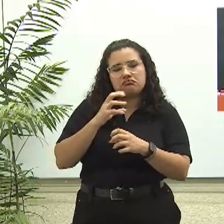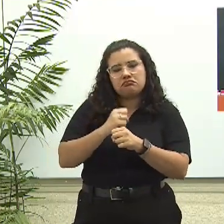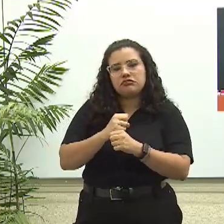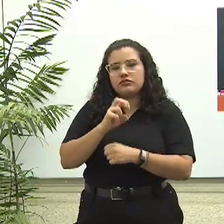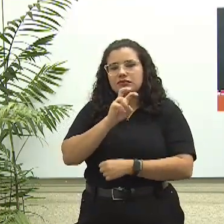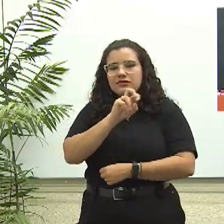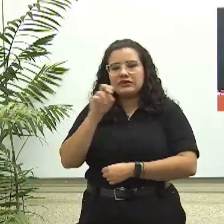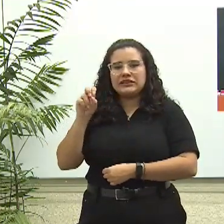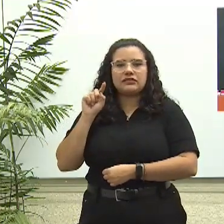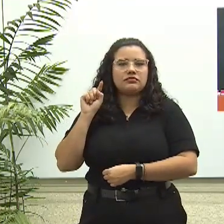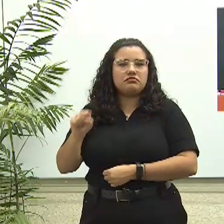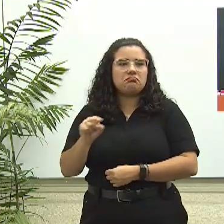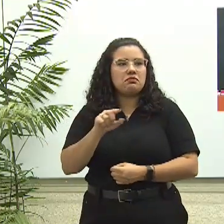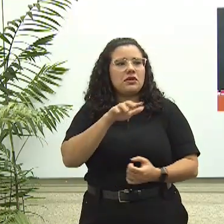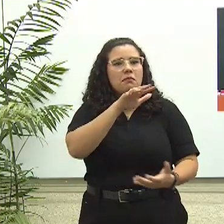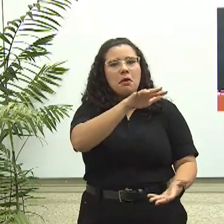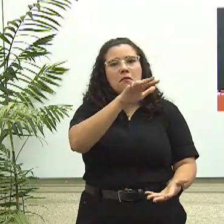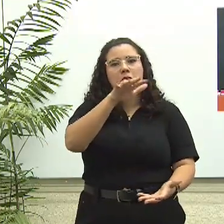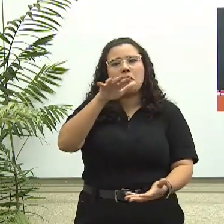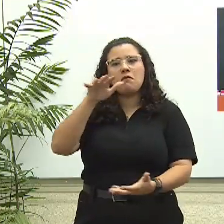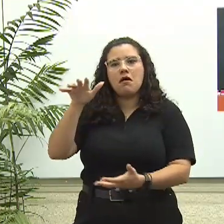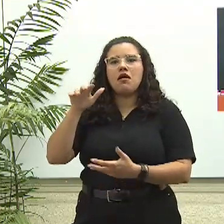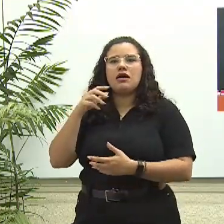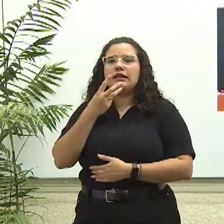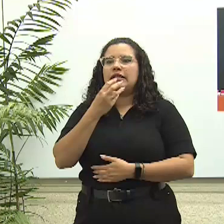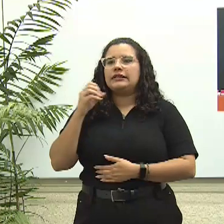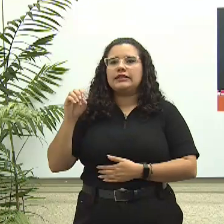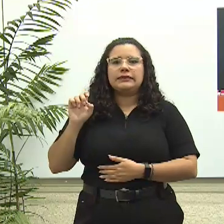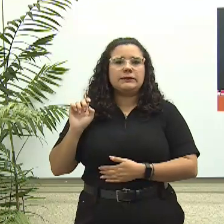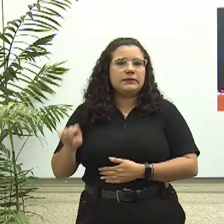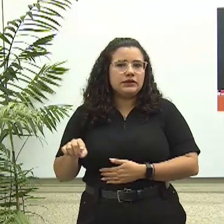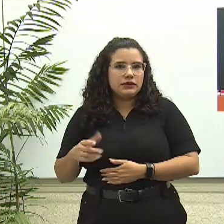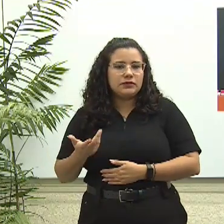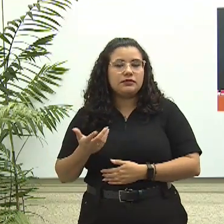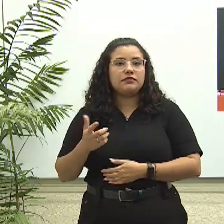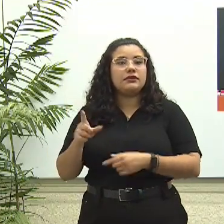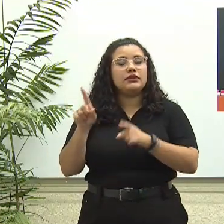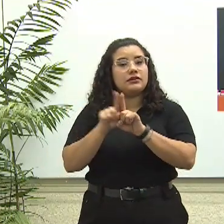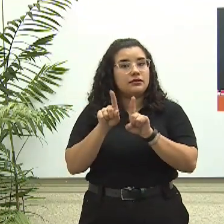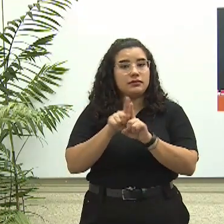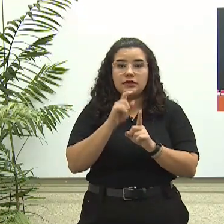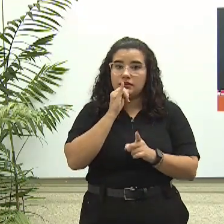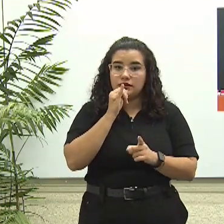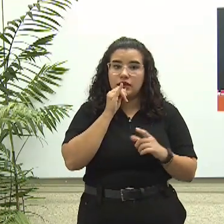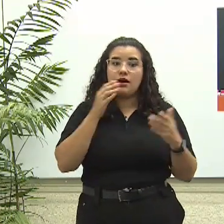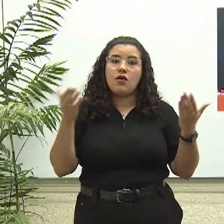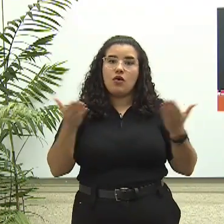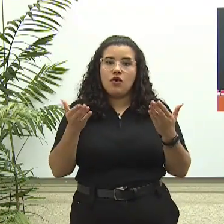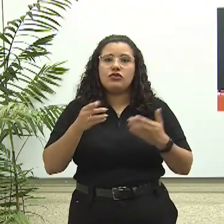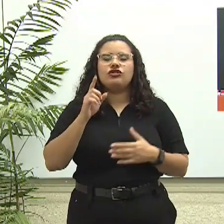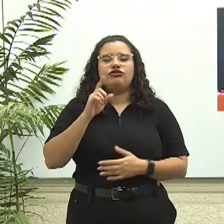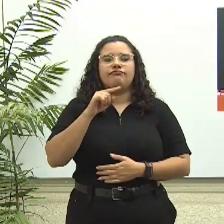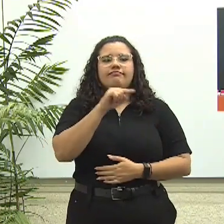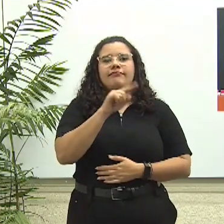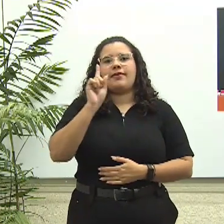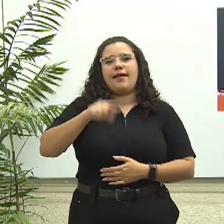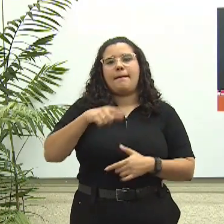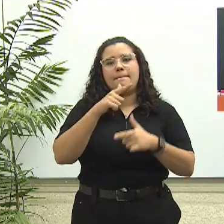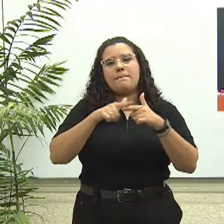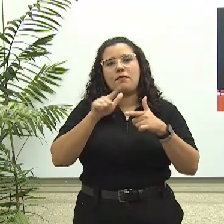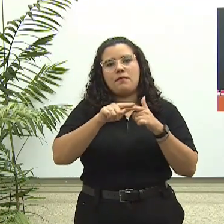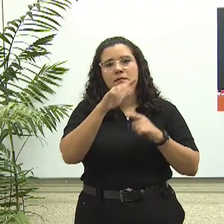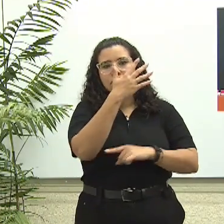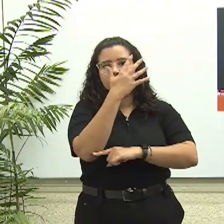máquinas 300.000 máquinas inclusive hoje já é um problema ambiental no